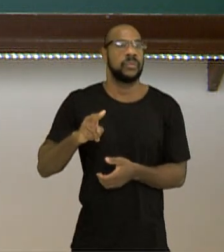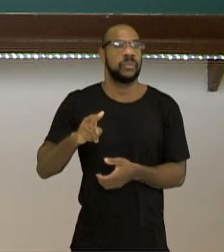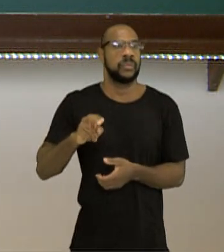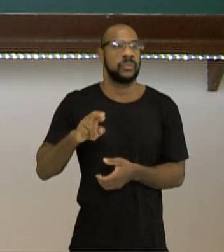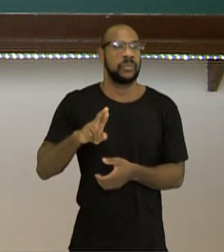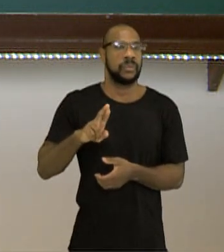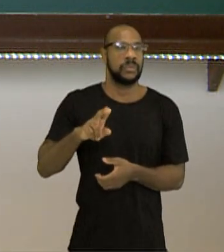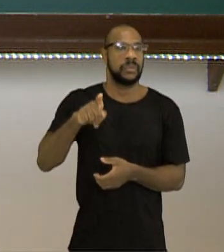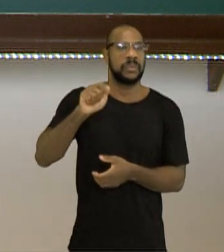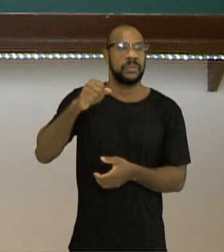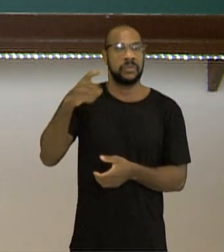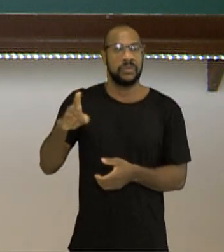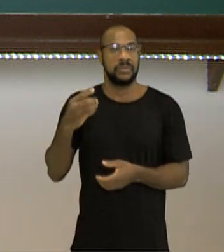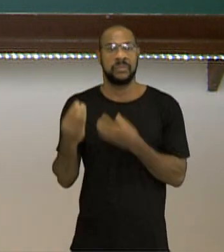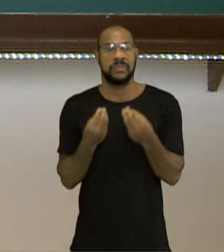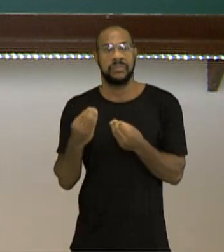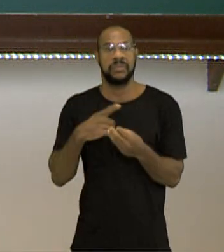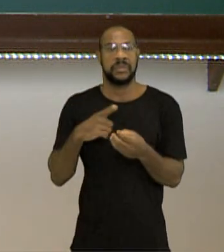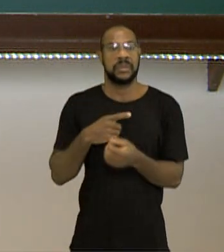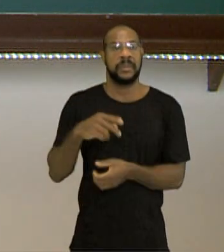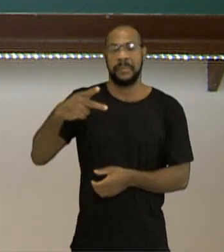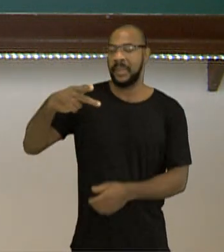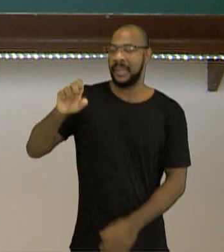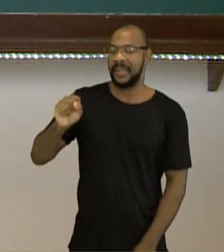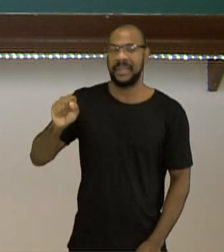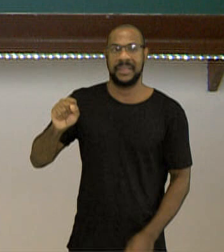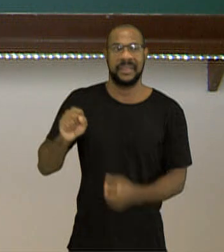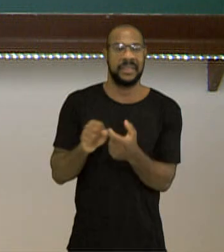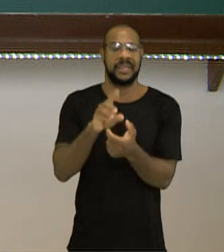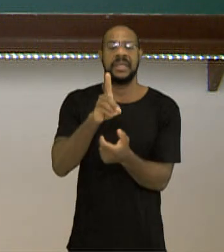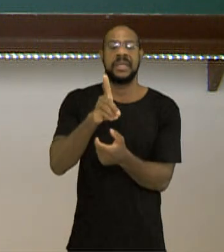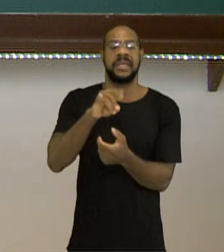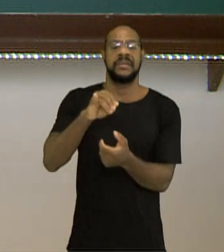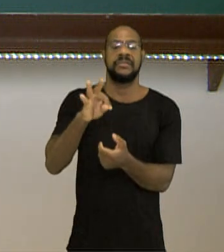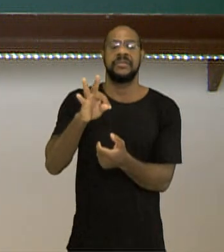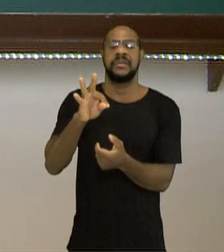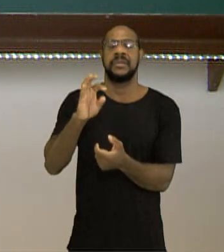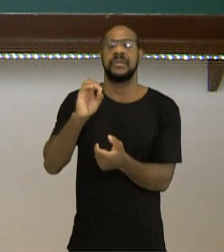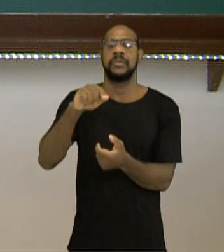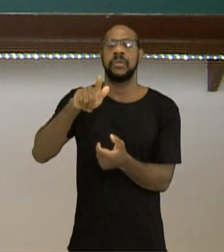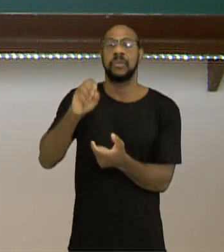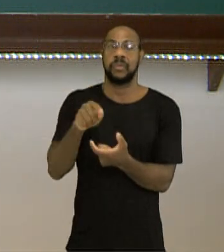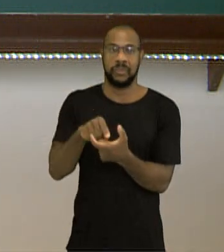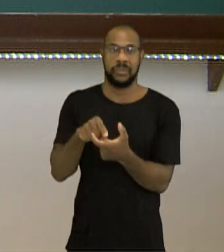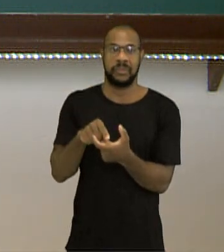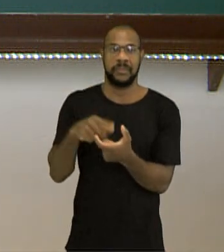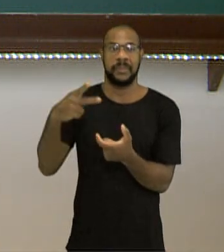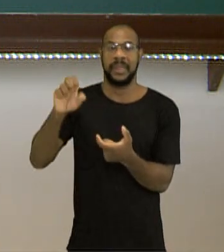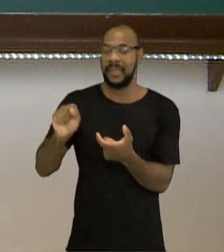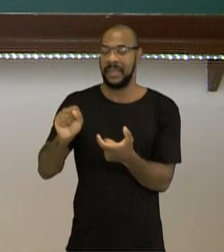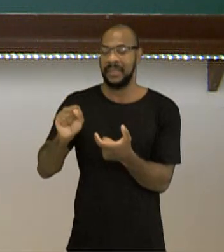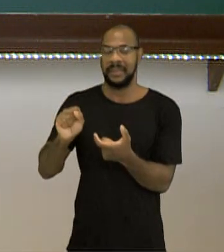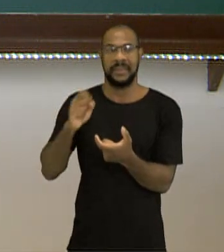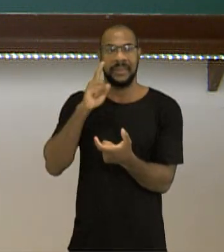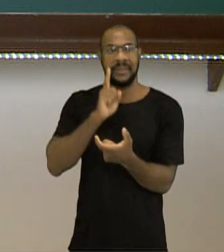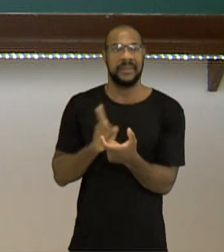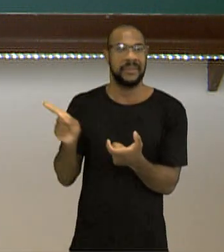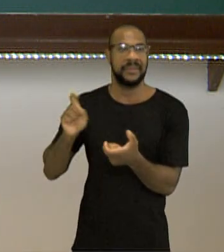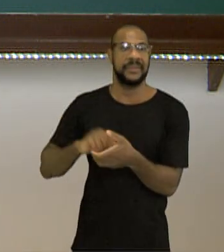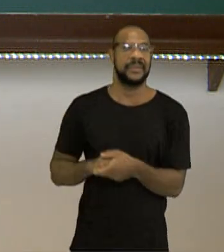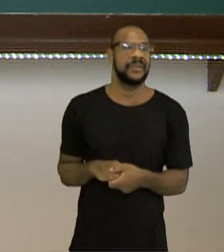chão, seguido DS ou não, de tongo e PS. Li no chão para você. Vamos conferir?